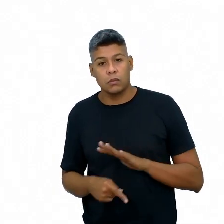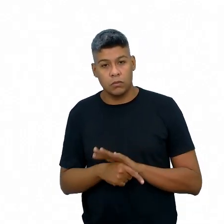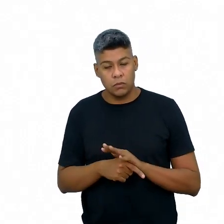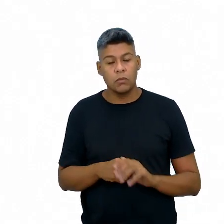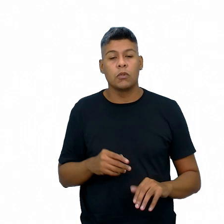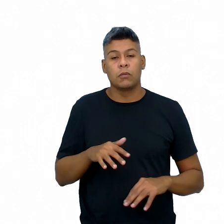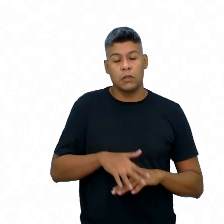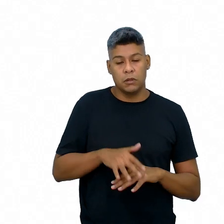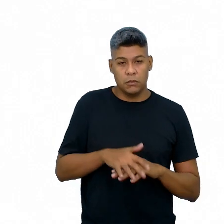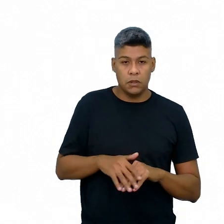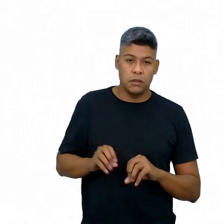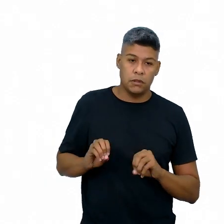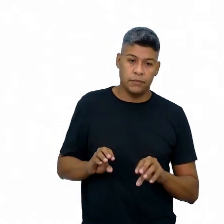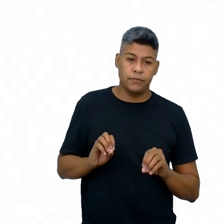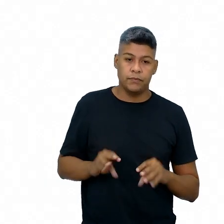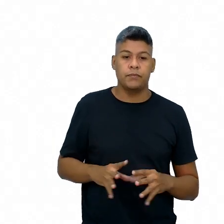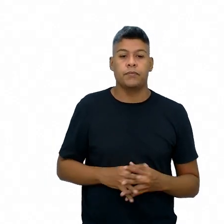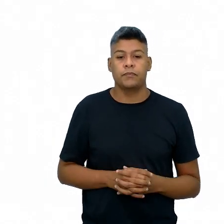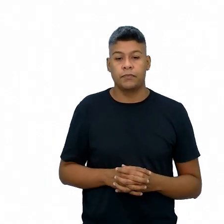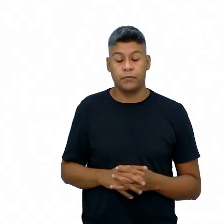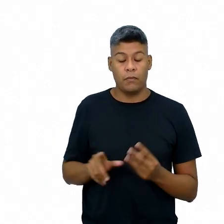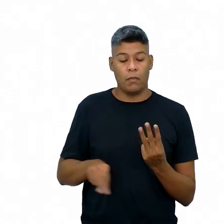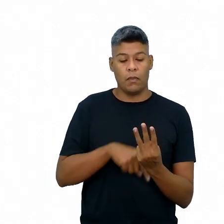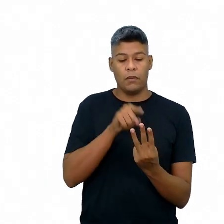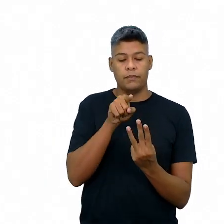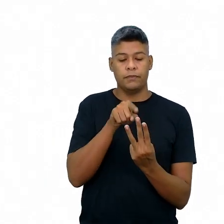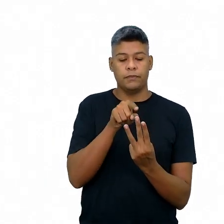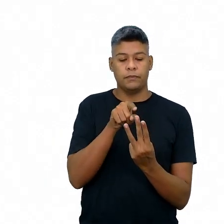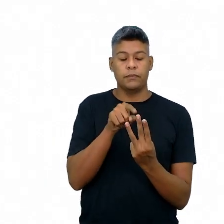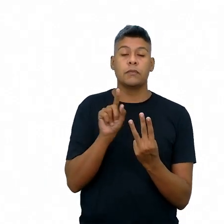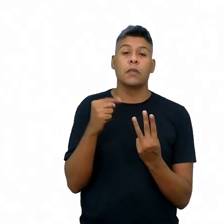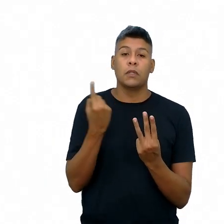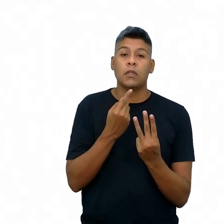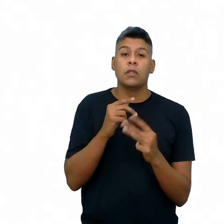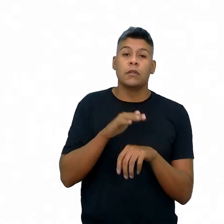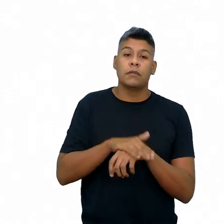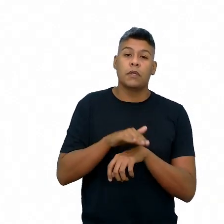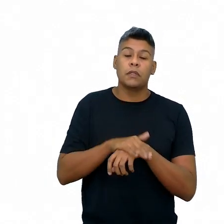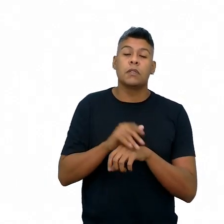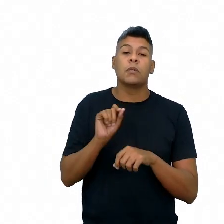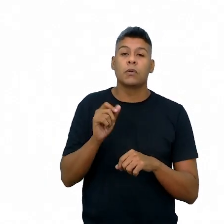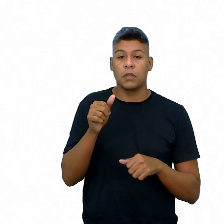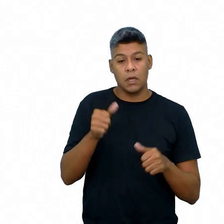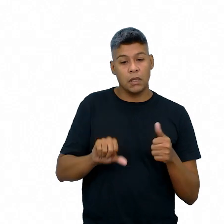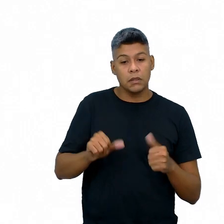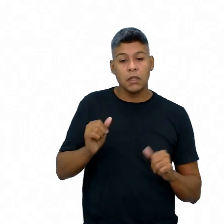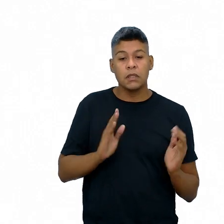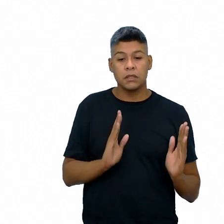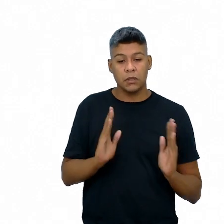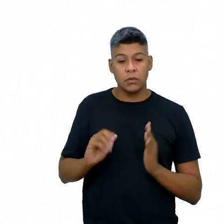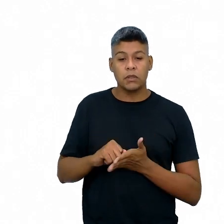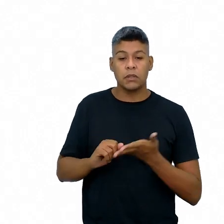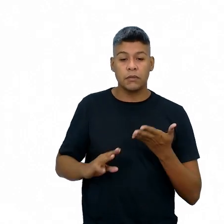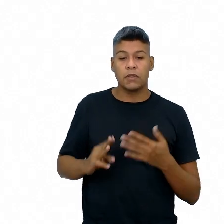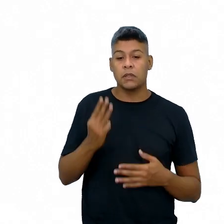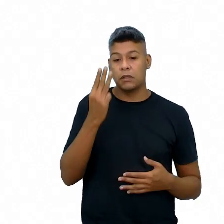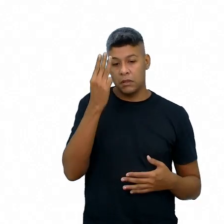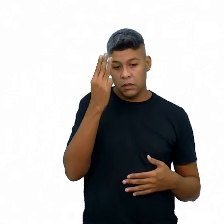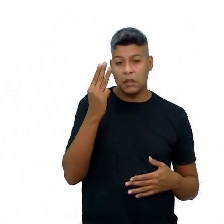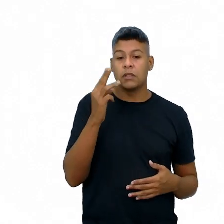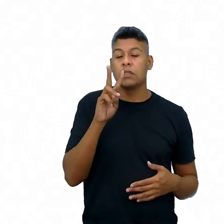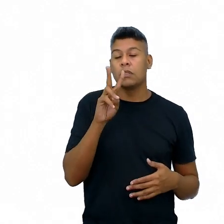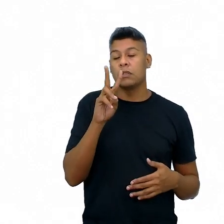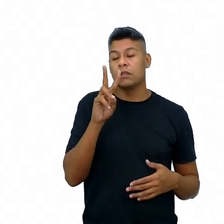letramento matemático. No nosso segundo momento, nós vamos fazer uma análise dessa sequência de atividade 3 no volume